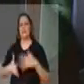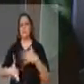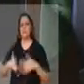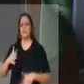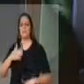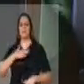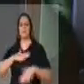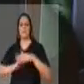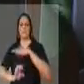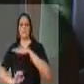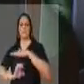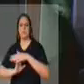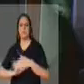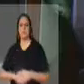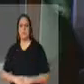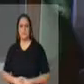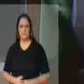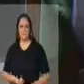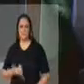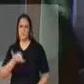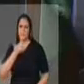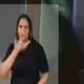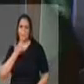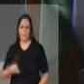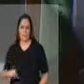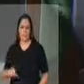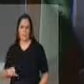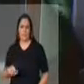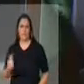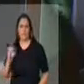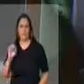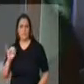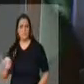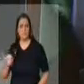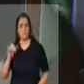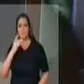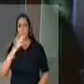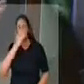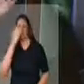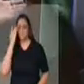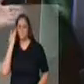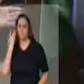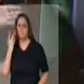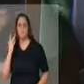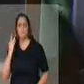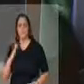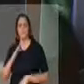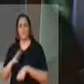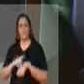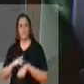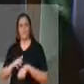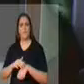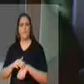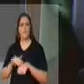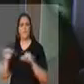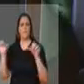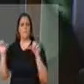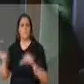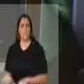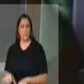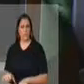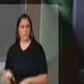minha empresa. E o que é que impacta mais? O que é que seria a perda maior se o trabalhador não faz o exame e